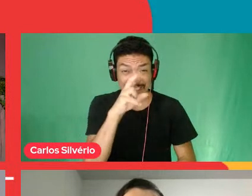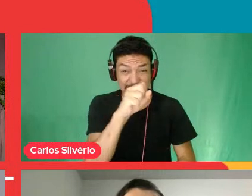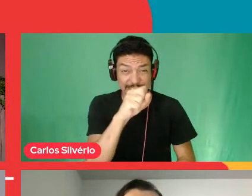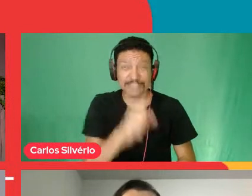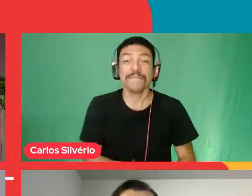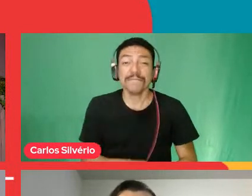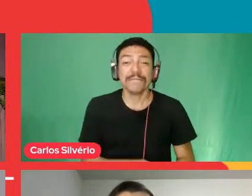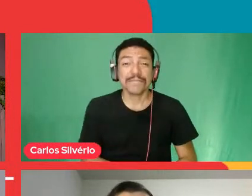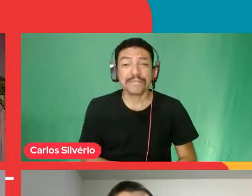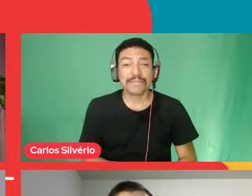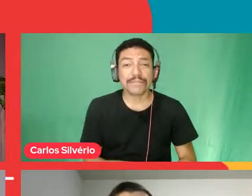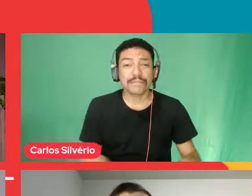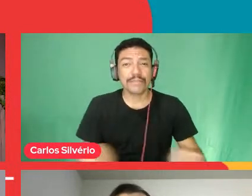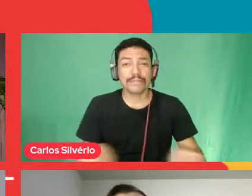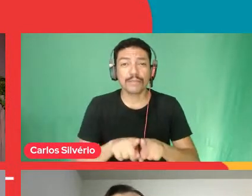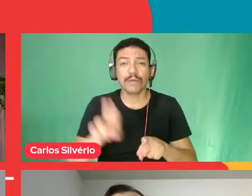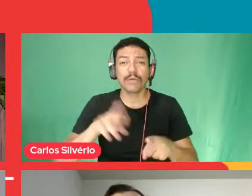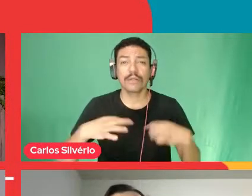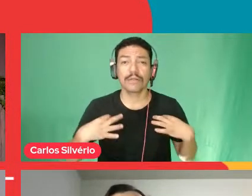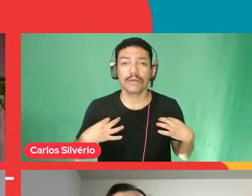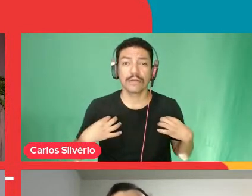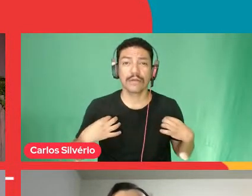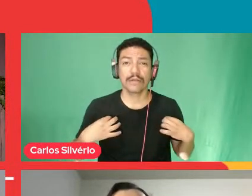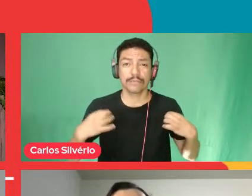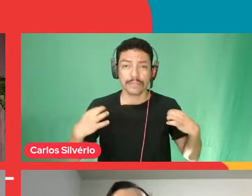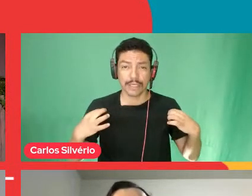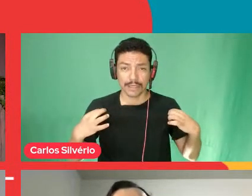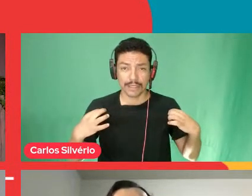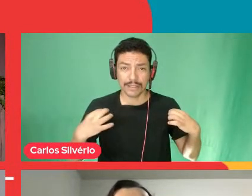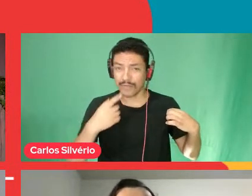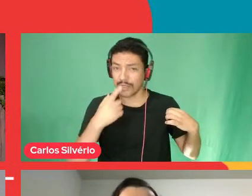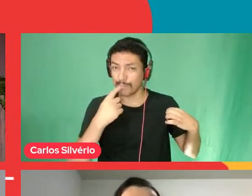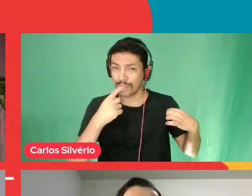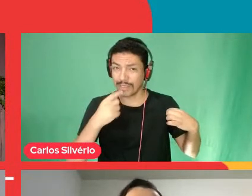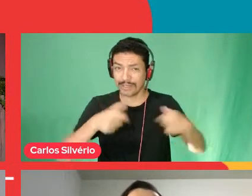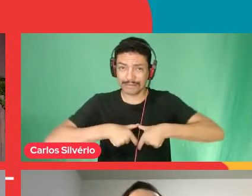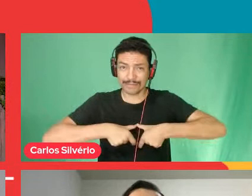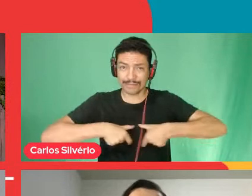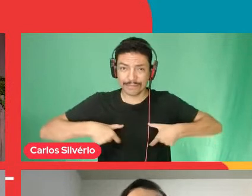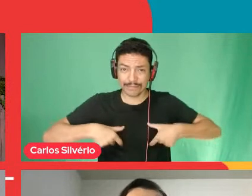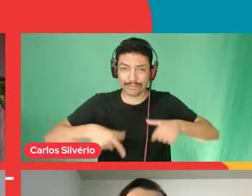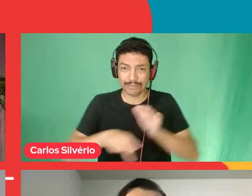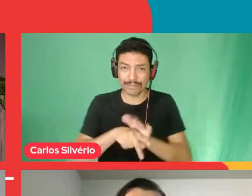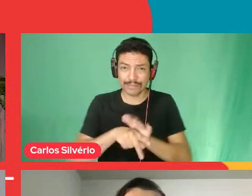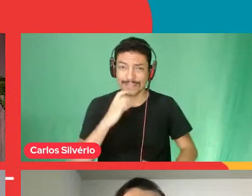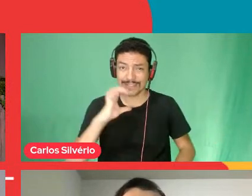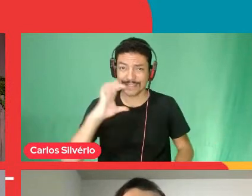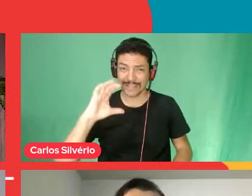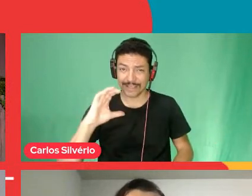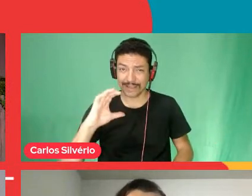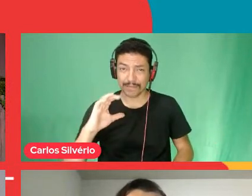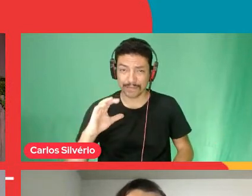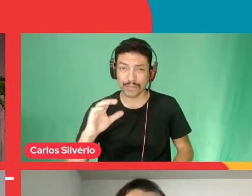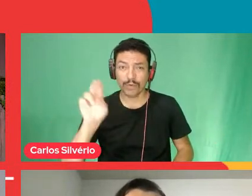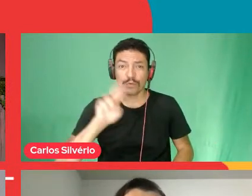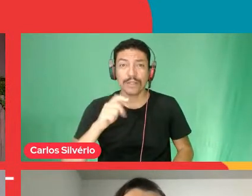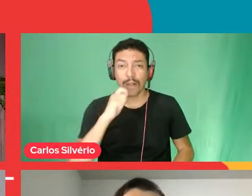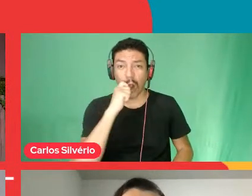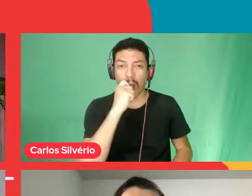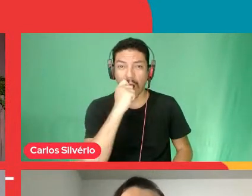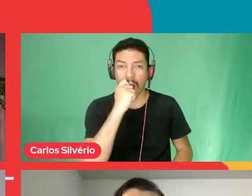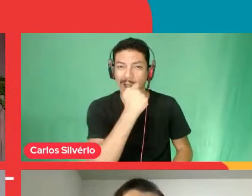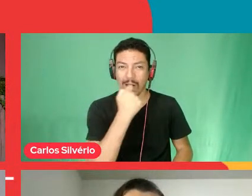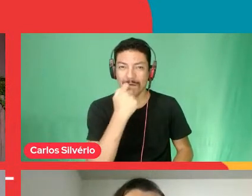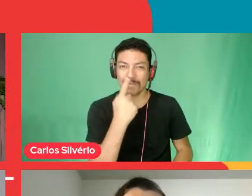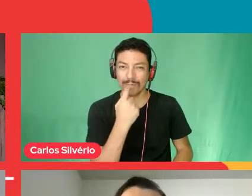estou aqui vestida de uma camisa vermelha da CIT. Estou usando um batom vermelho em